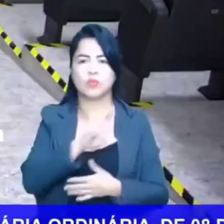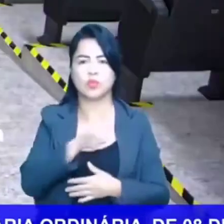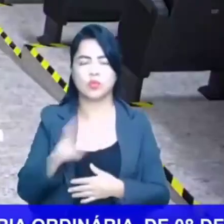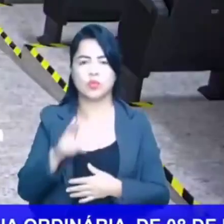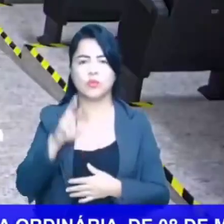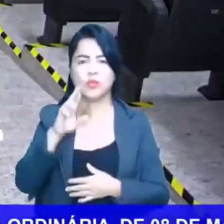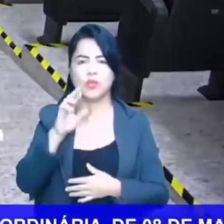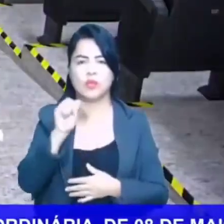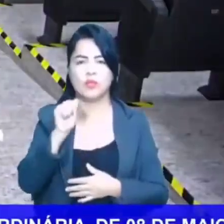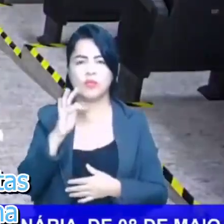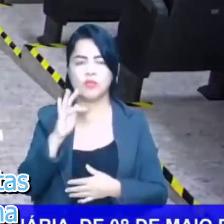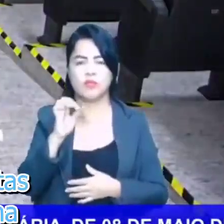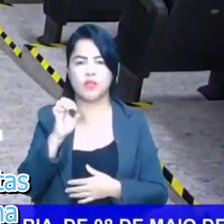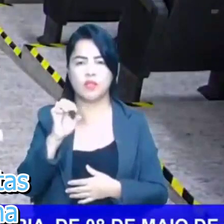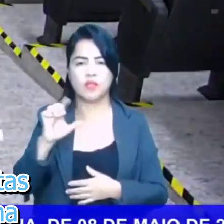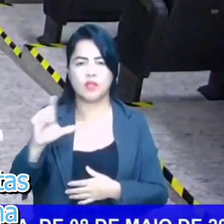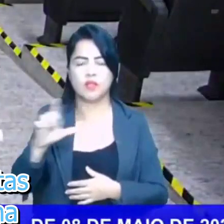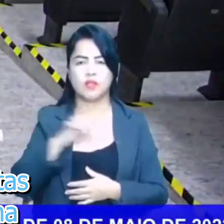Rafael.